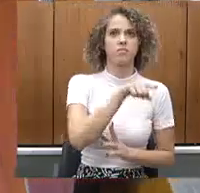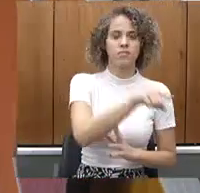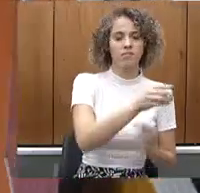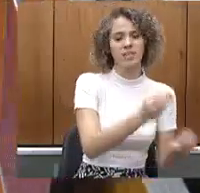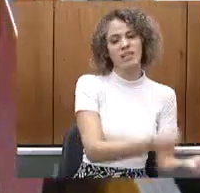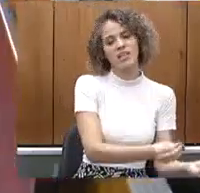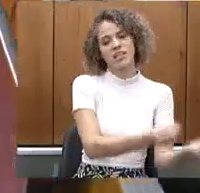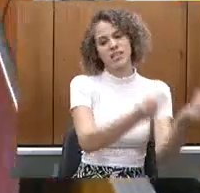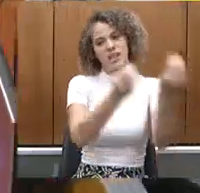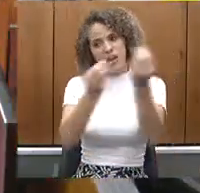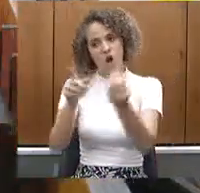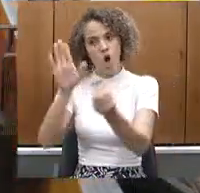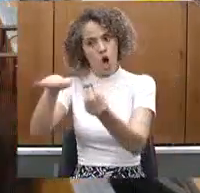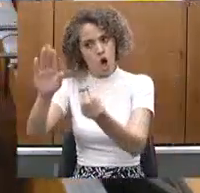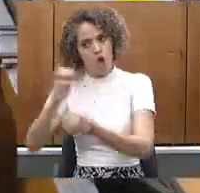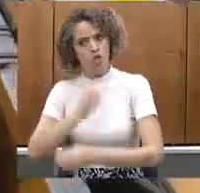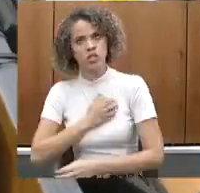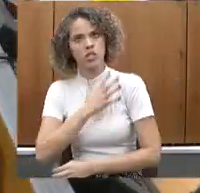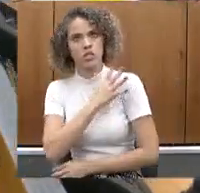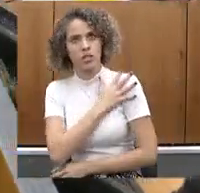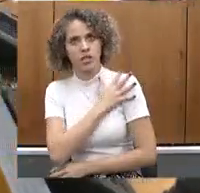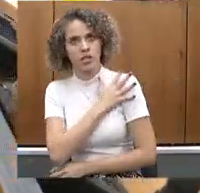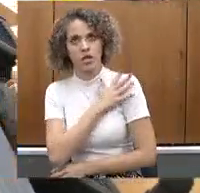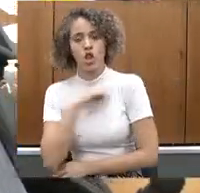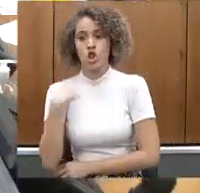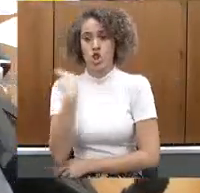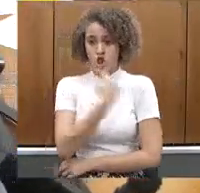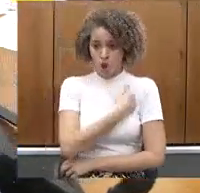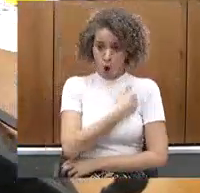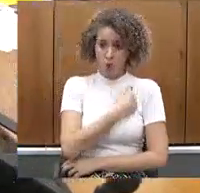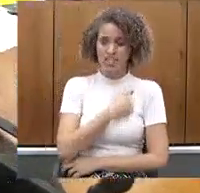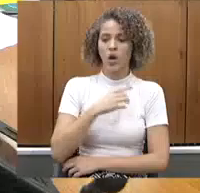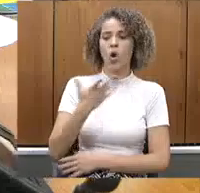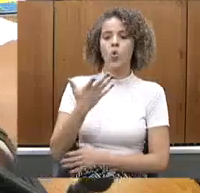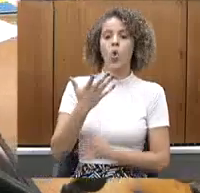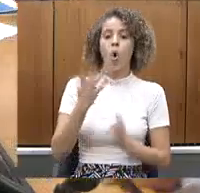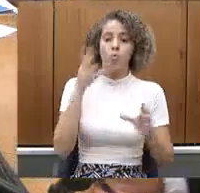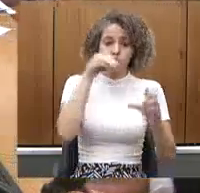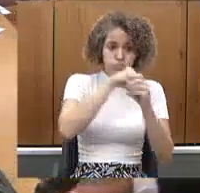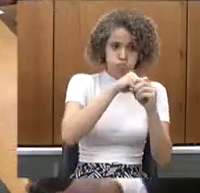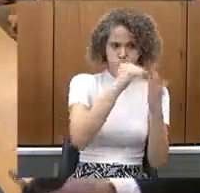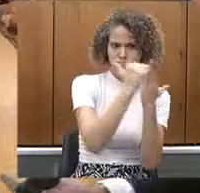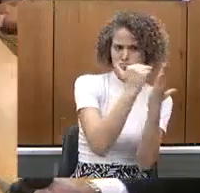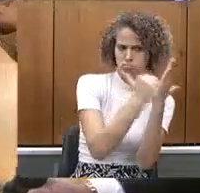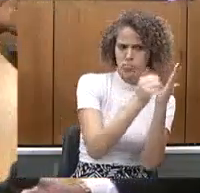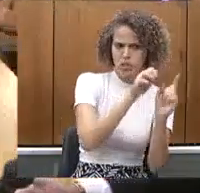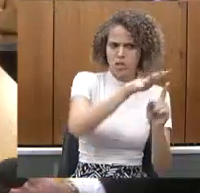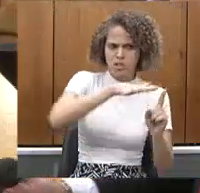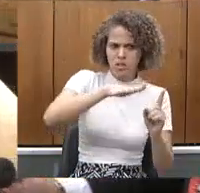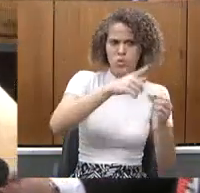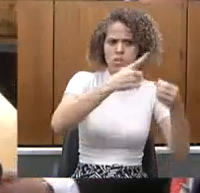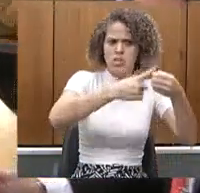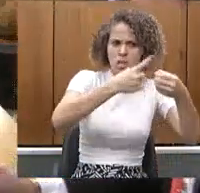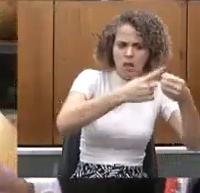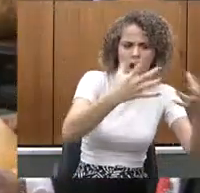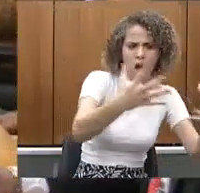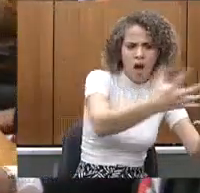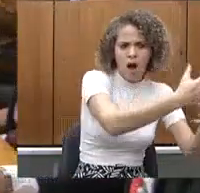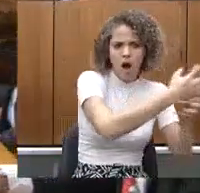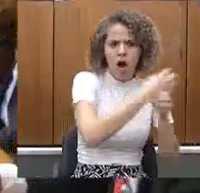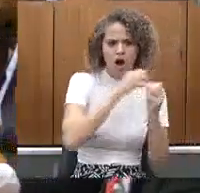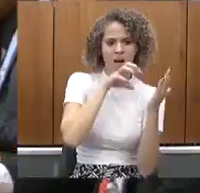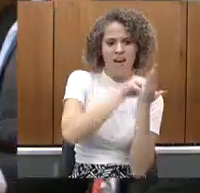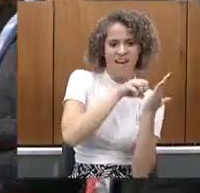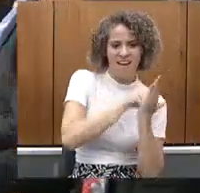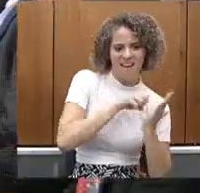o comandante geral o comandante o nosso déficit efetivo é esse por região por cidade ele tem esses dados